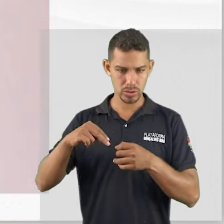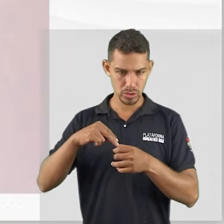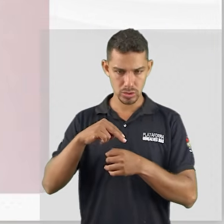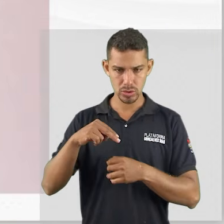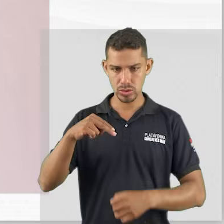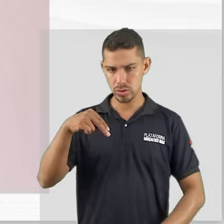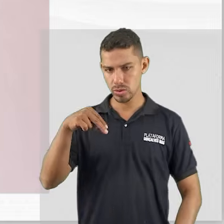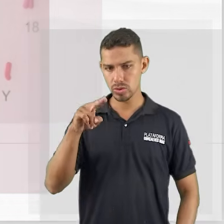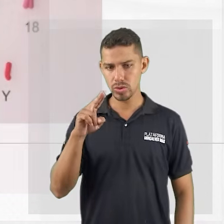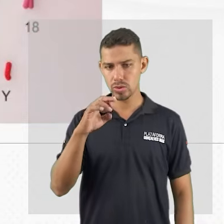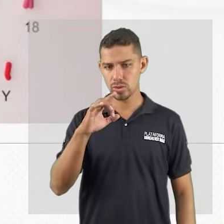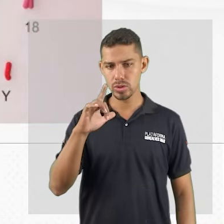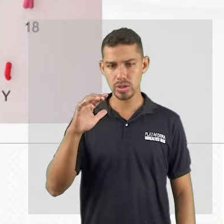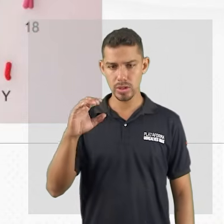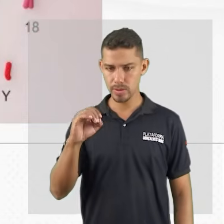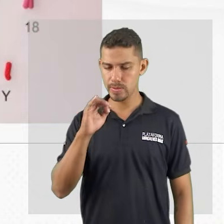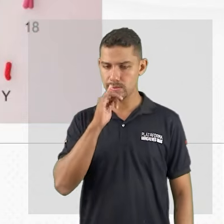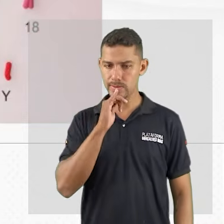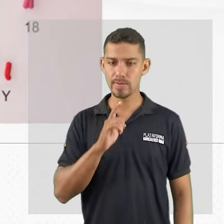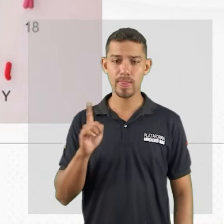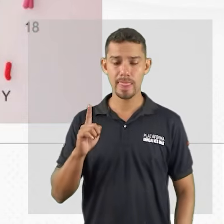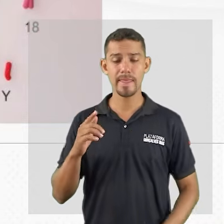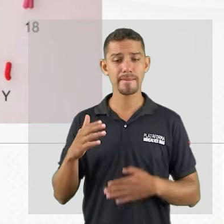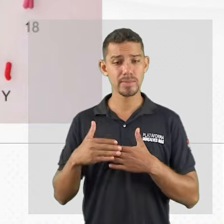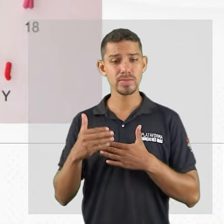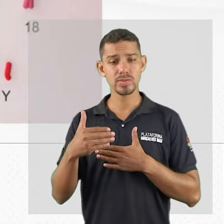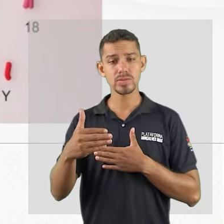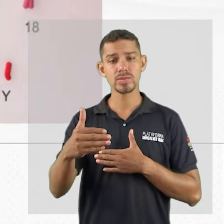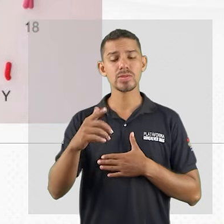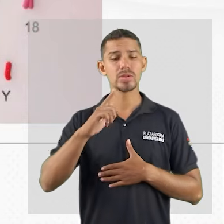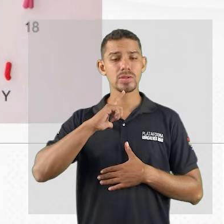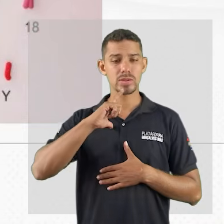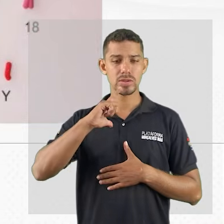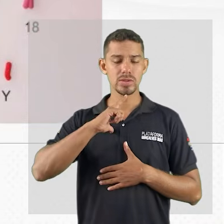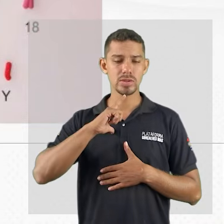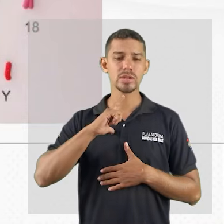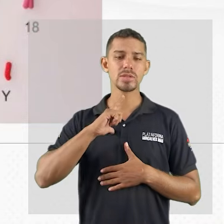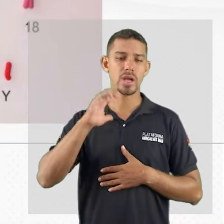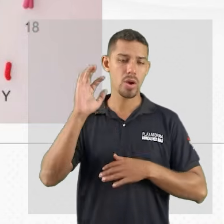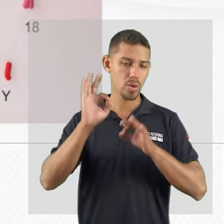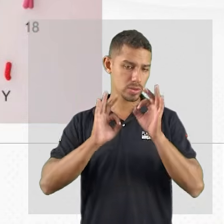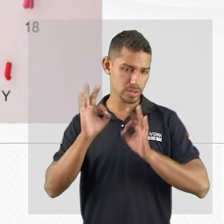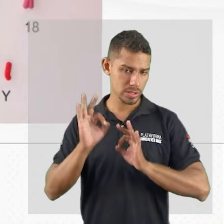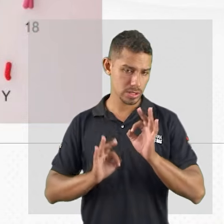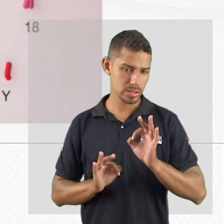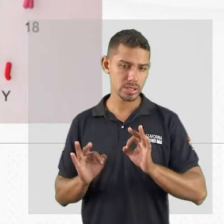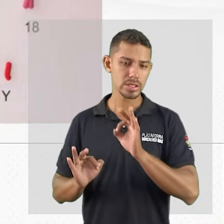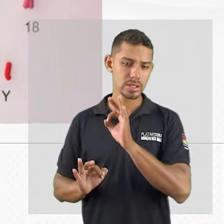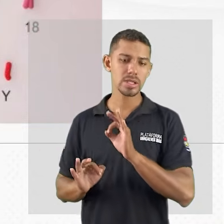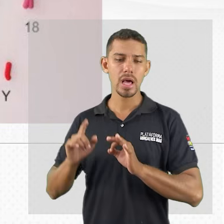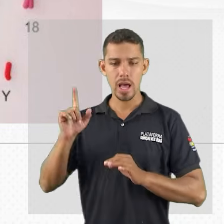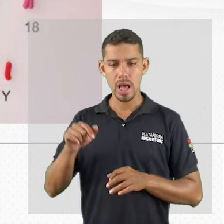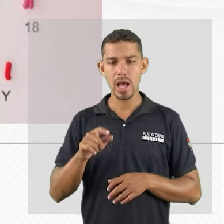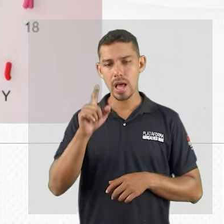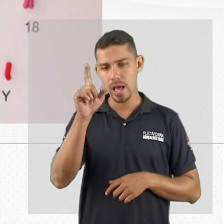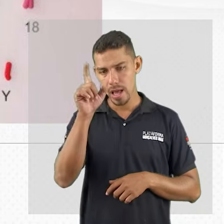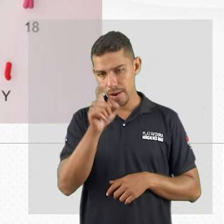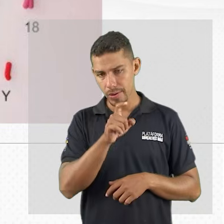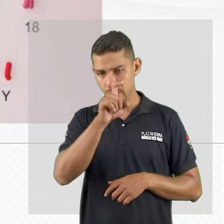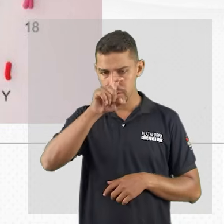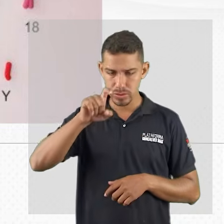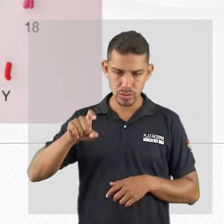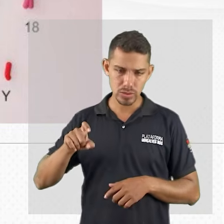celular. E aí, pessoal, a partir também dessas organizações que são os cromossomos, né,